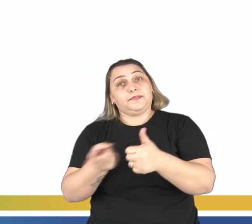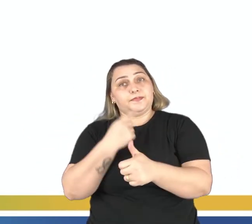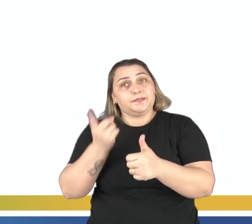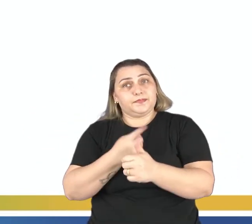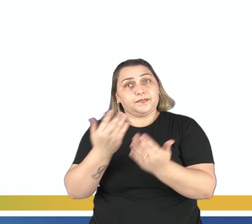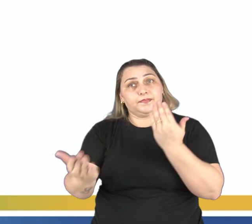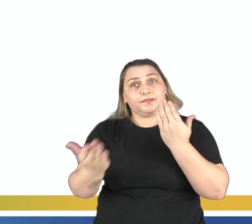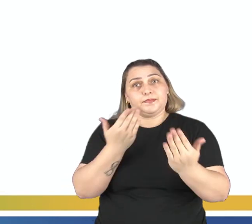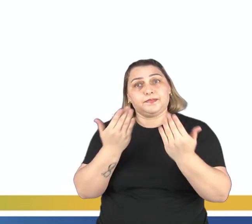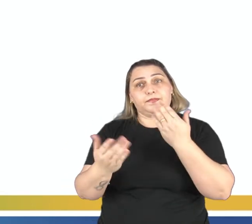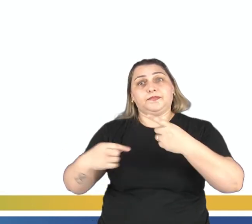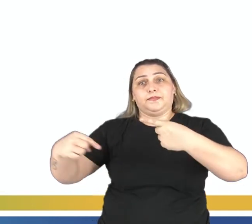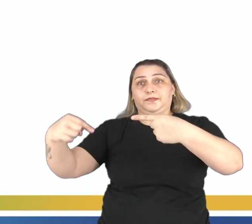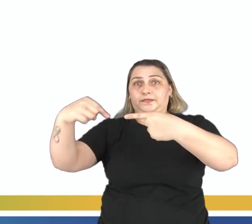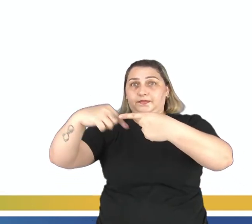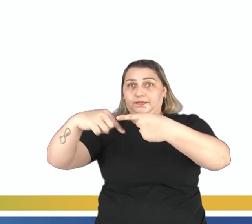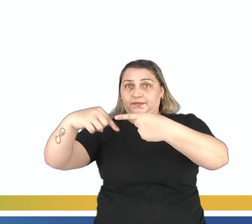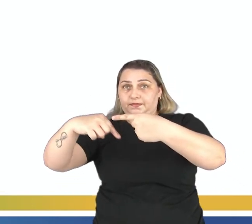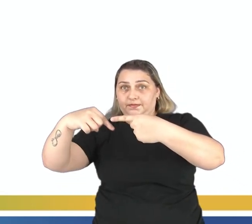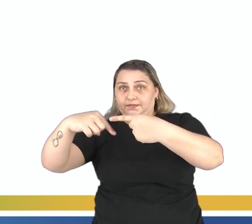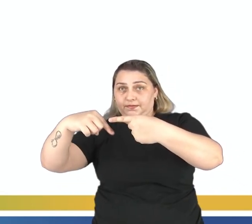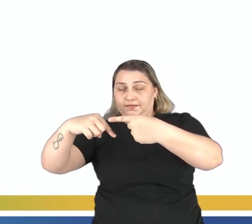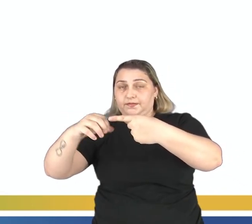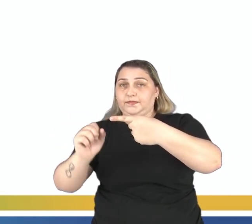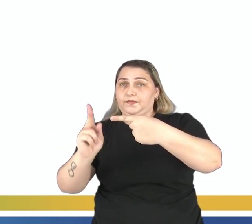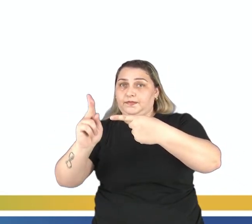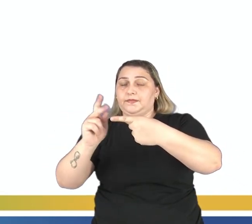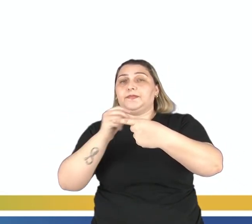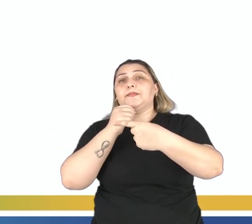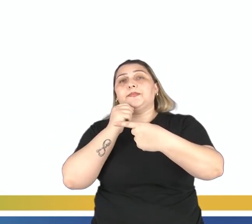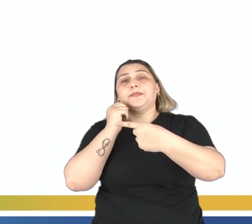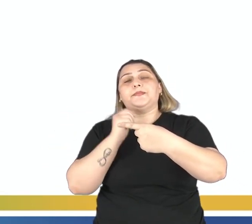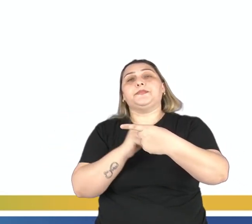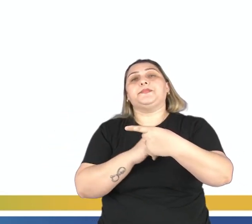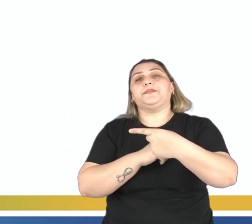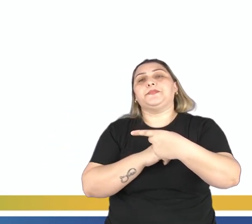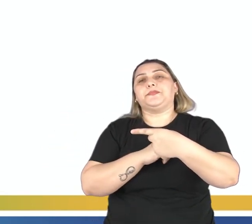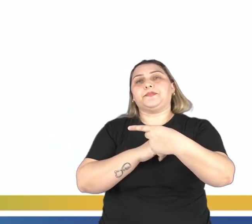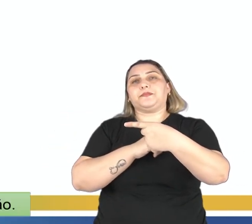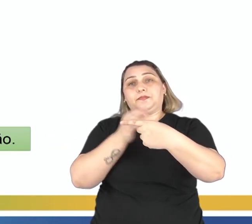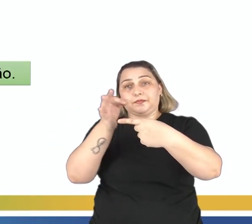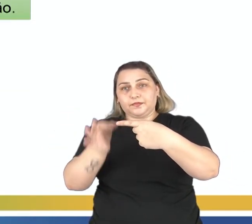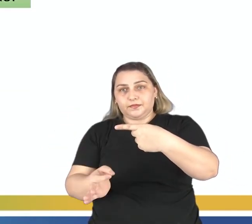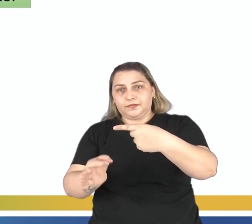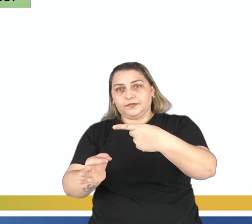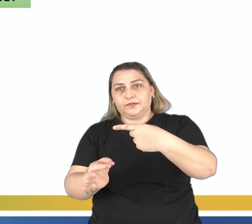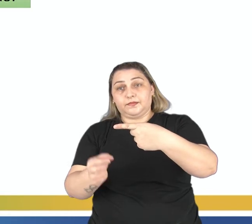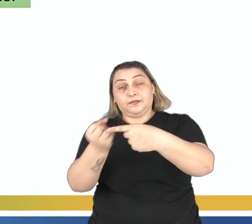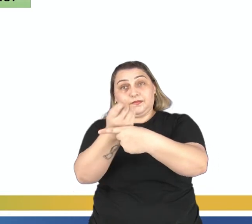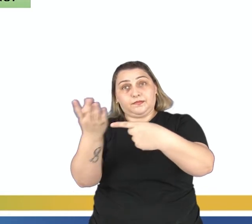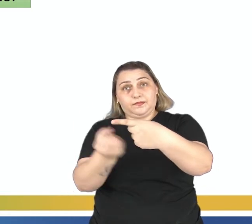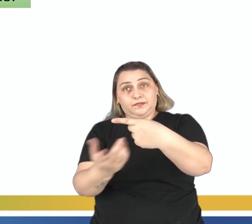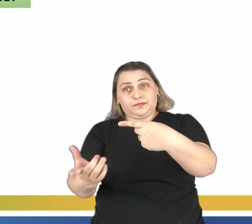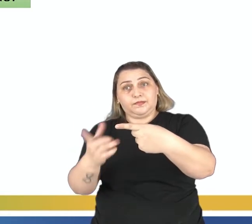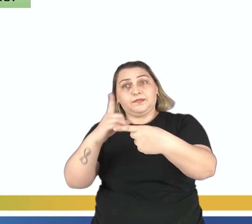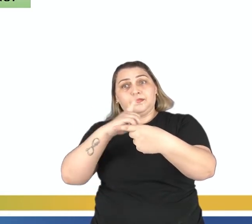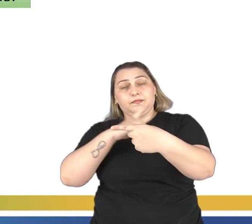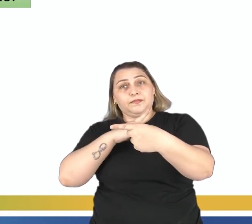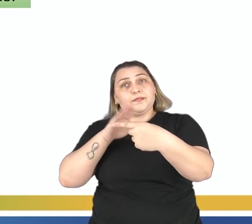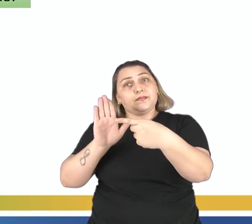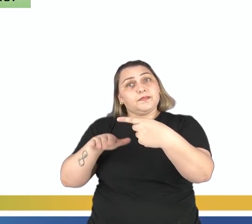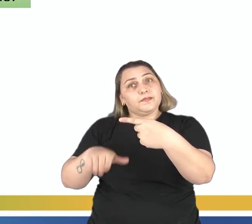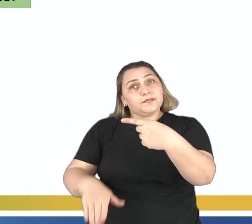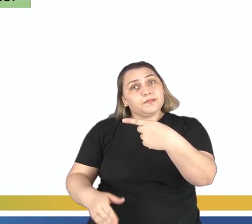primeiro comparar os denominadores, ok? Os números que ficam embaixo, certo? A fração